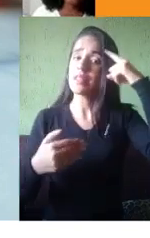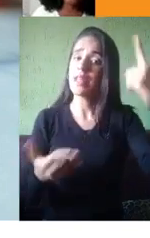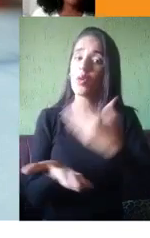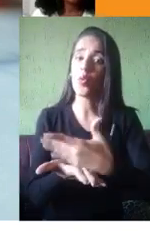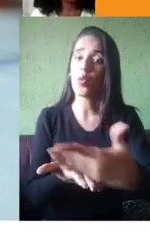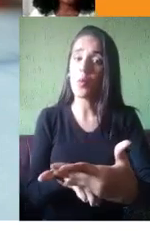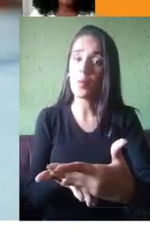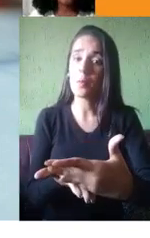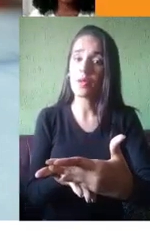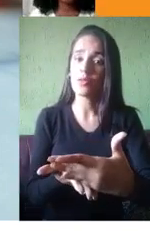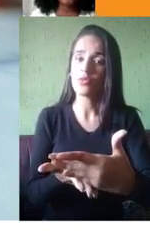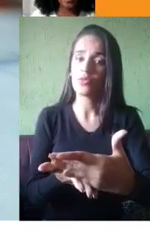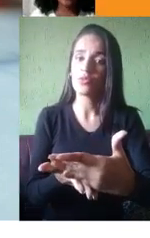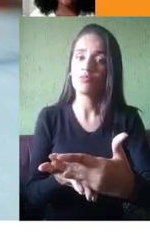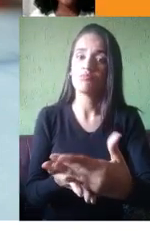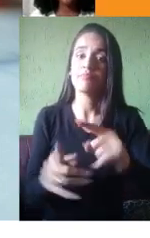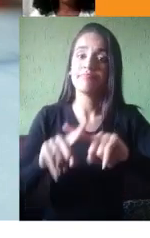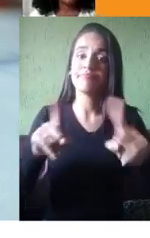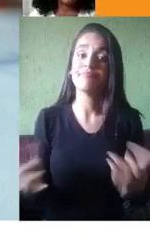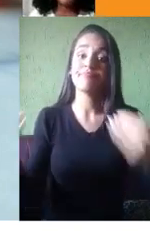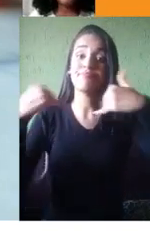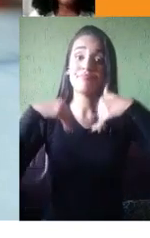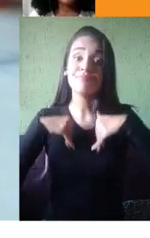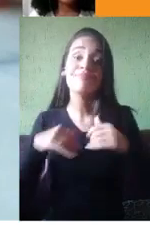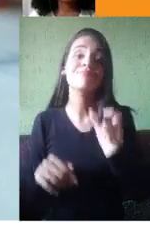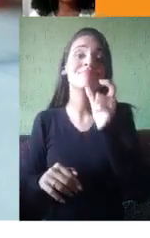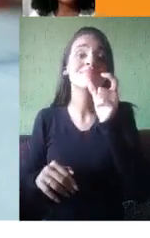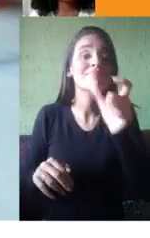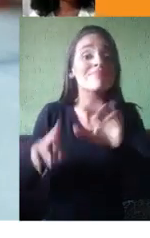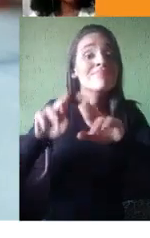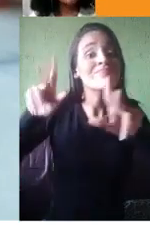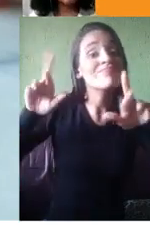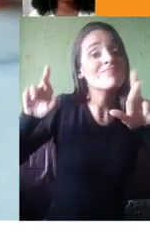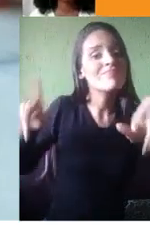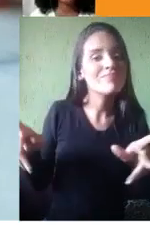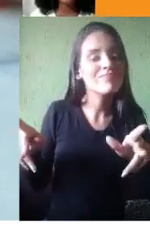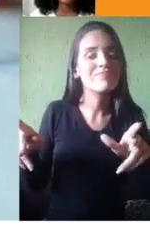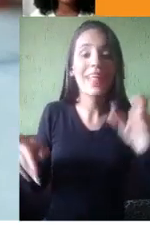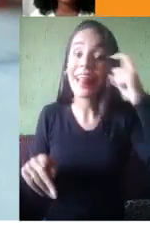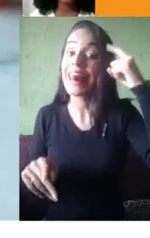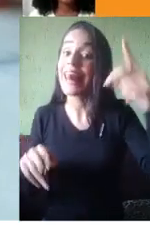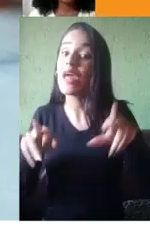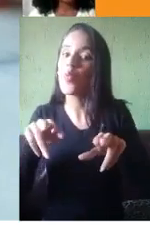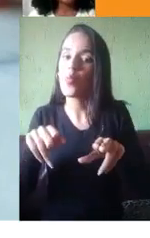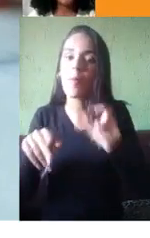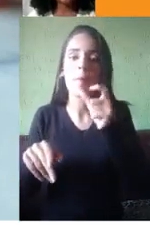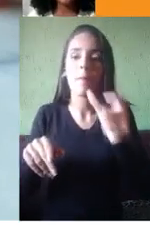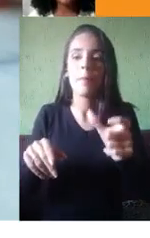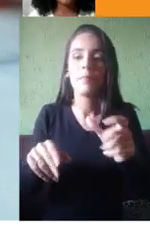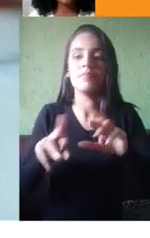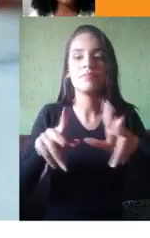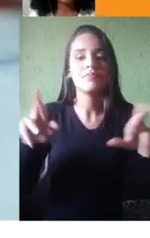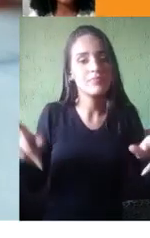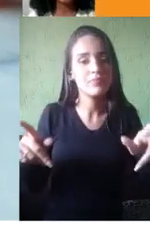para a conclusão, só que com outras palavras. Além disso, é preciso fazer uso de conectivos conclusivos, para mostrar